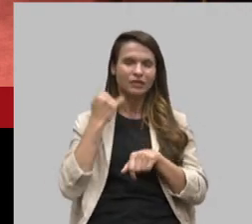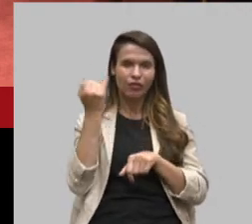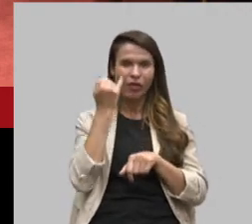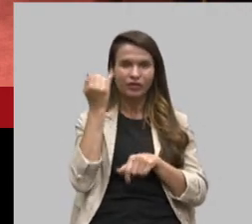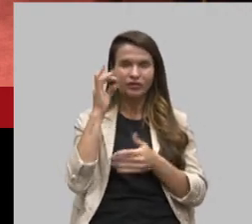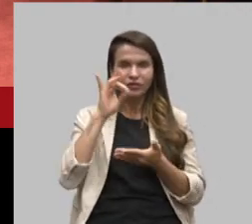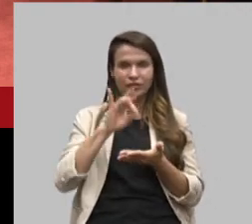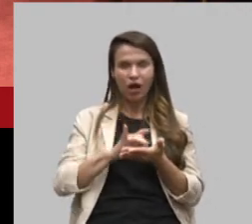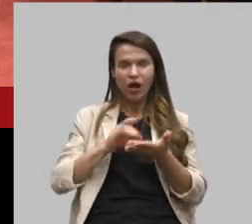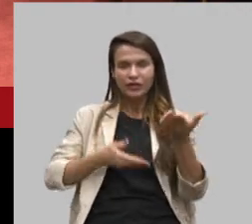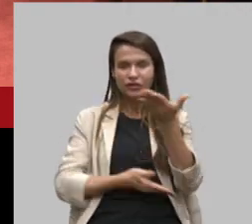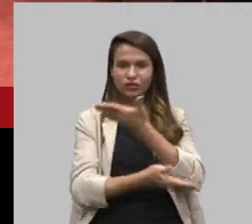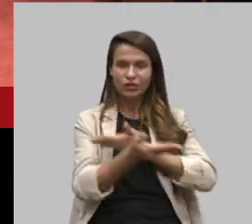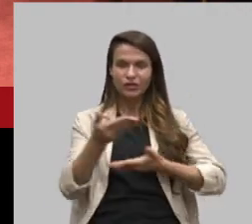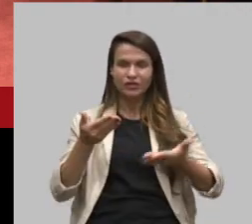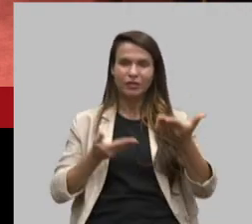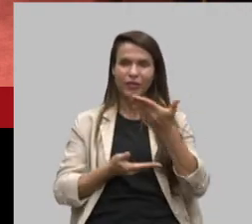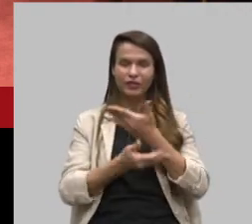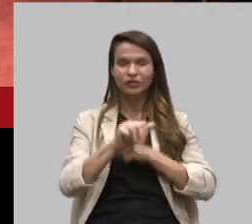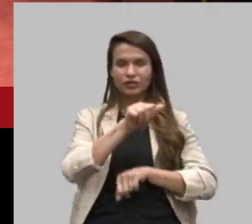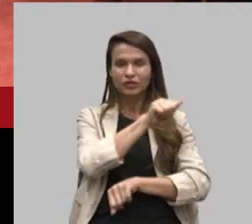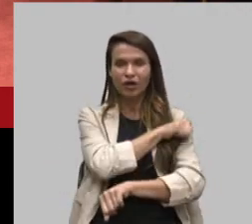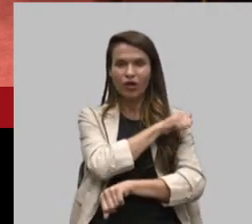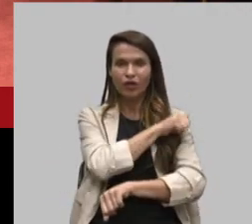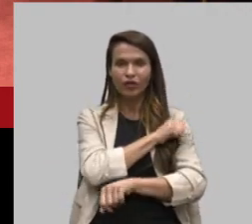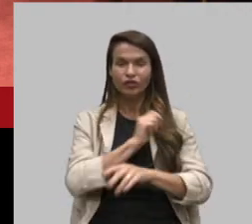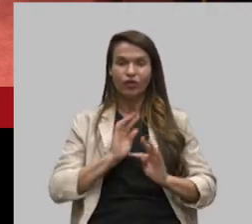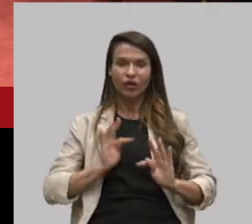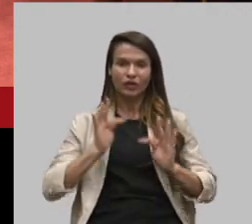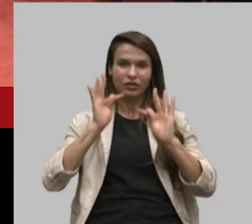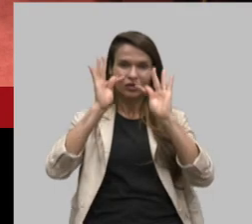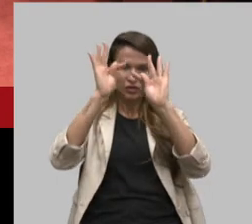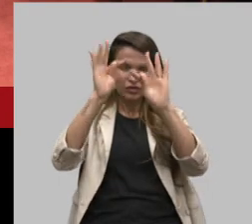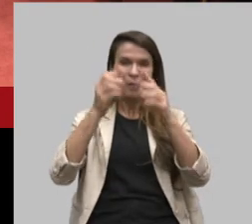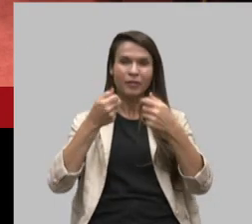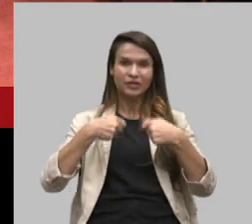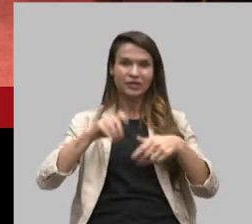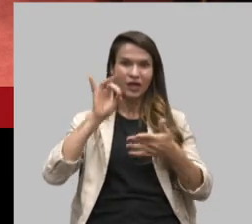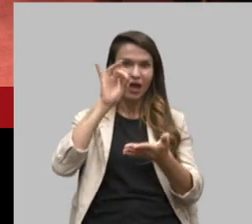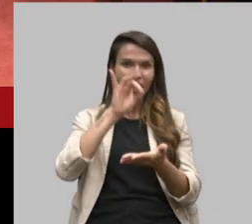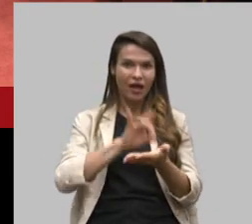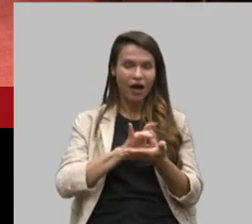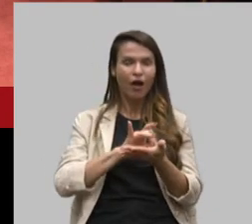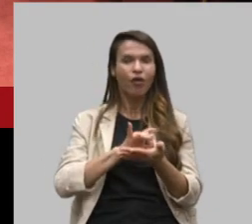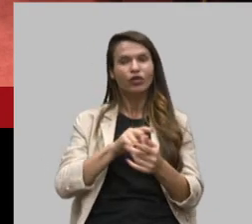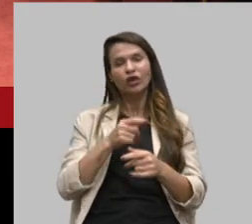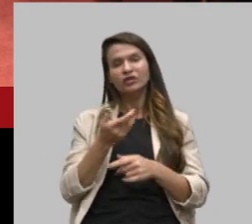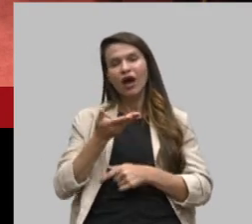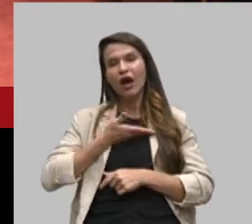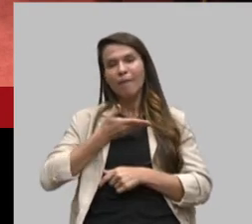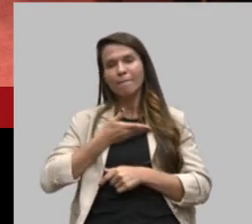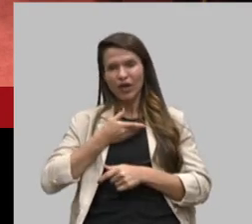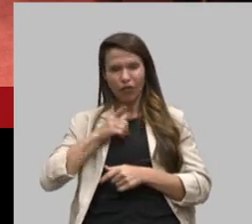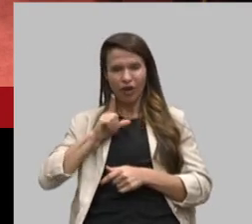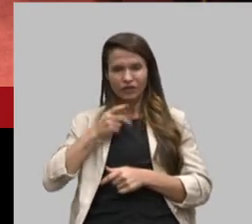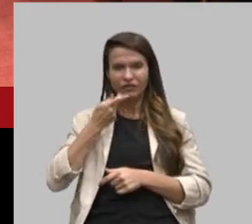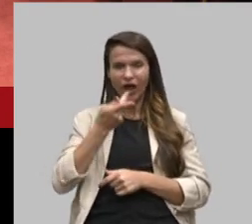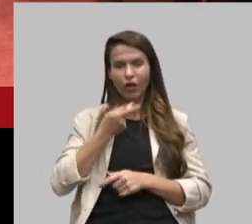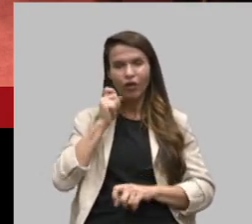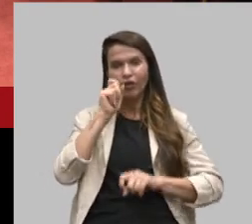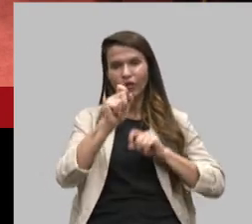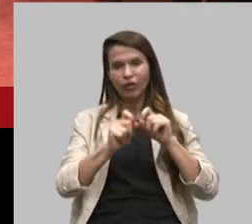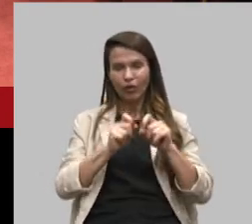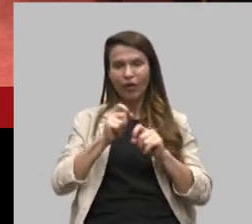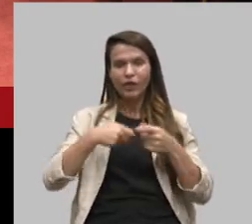entrosamento dos alunos com a tecnologia deve ser real igual a nossa colega mais cedo Falou a o mercado de